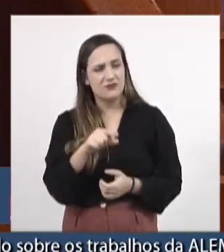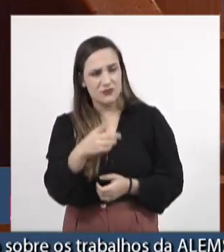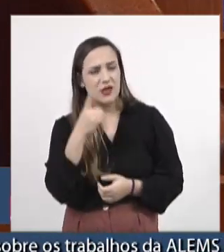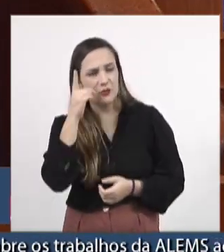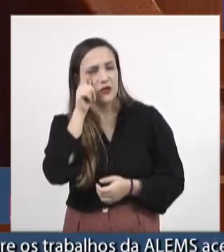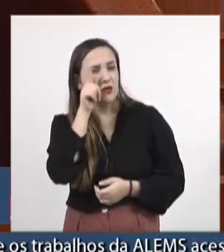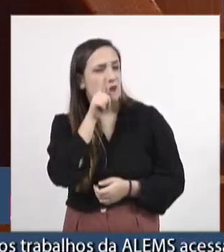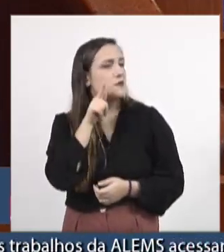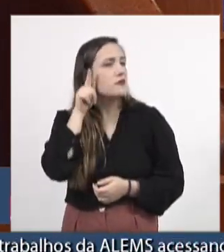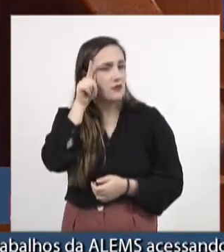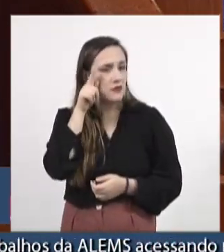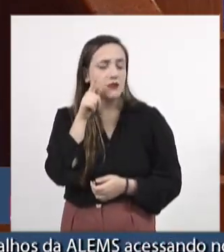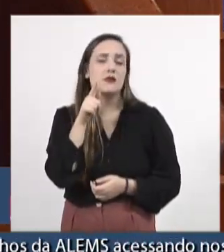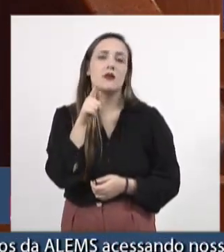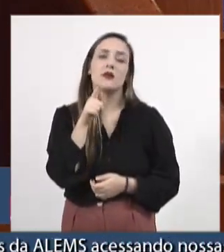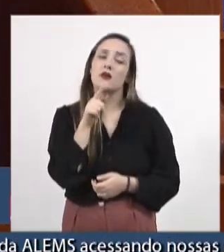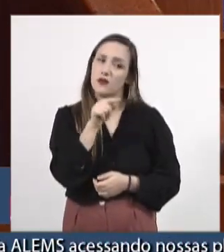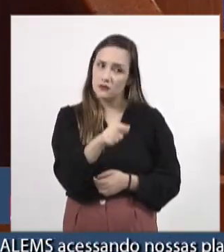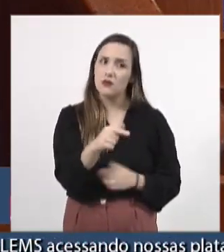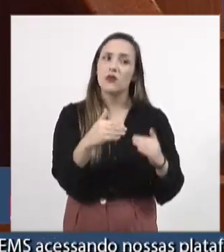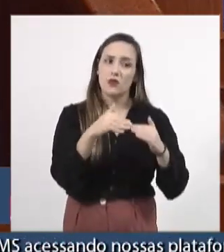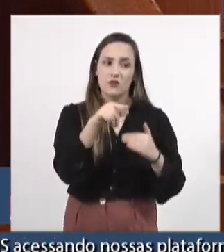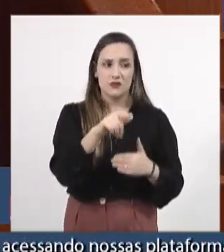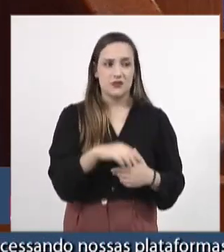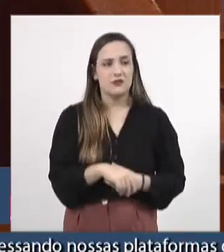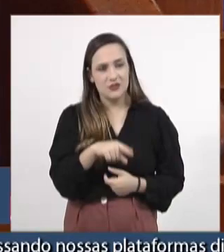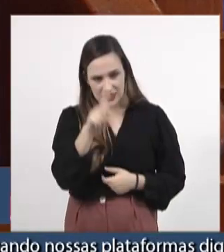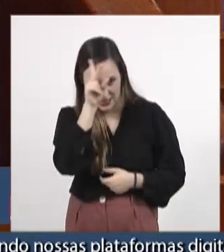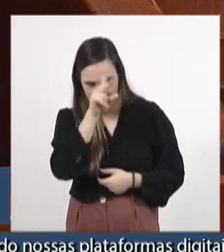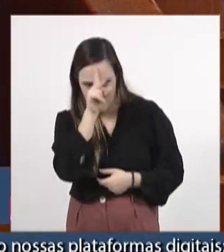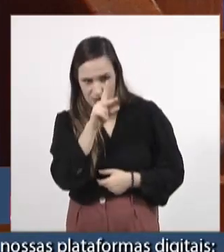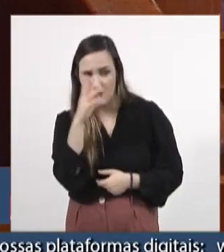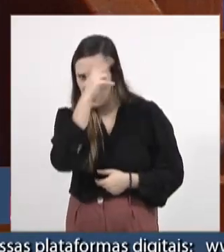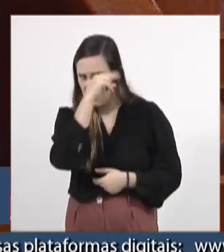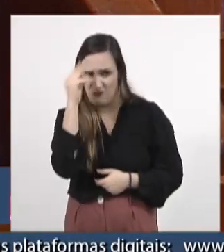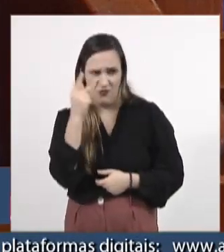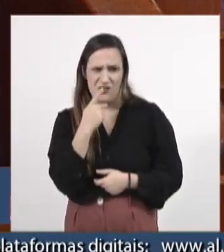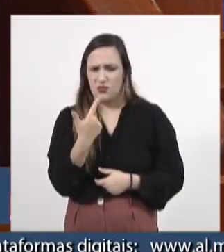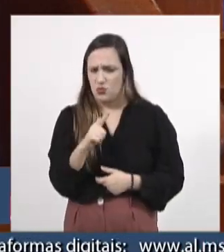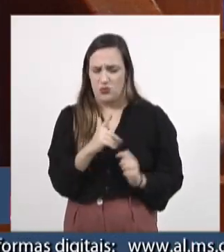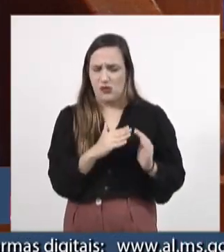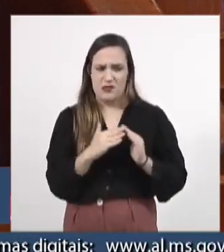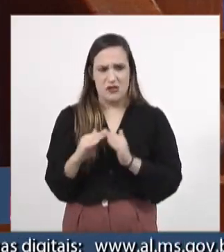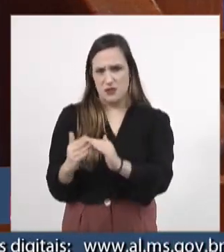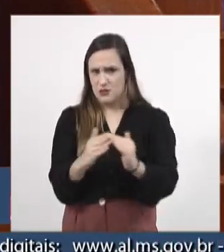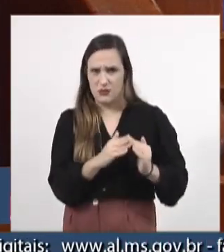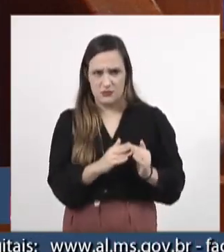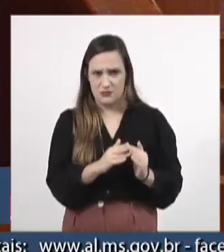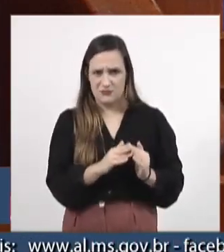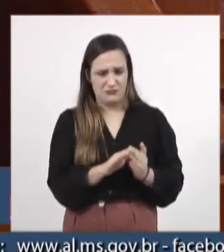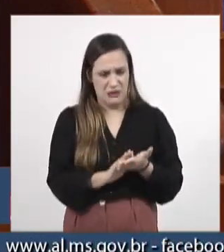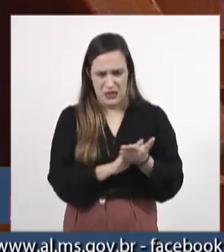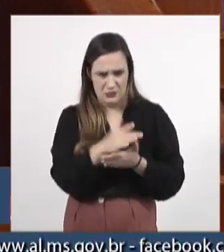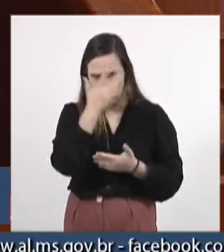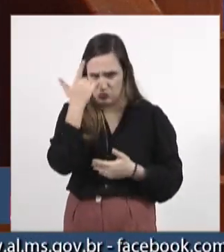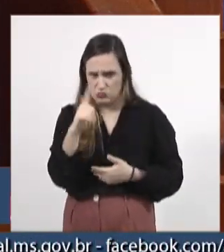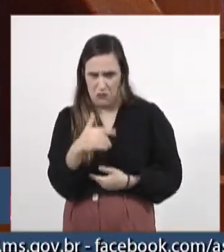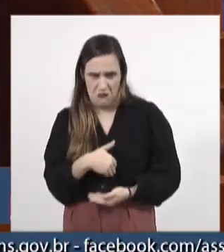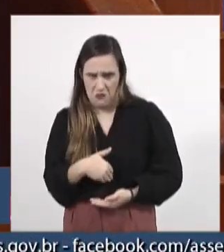o prefeito de Dourados, à época, disse sim que em Dourados não existiam favelas, que em Dourados nenhuma pessoa passava